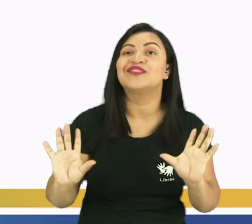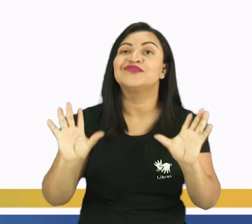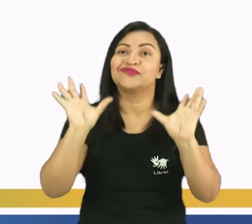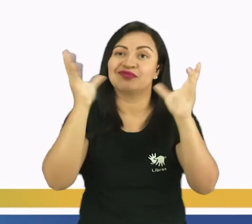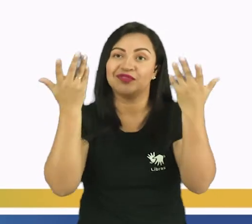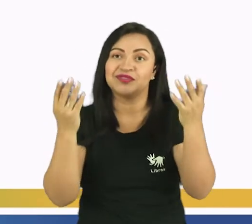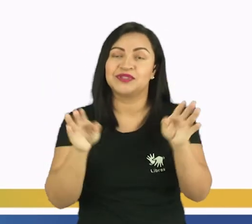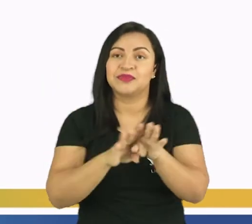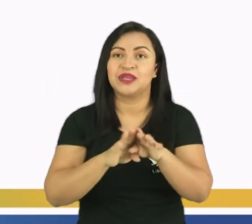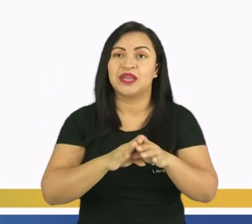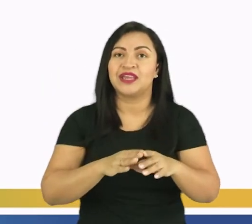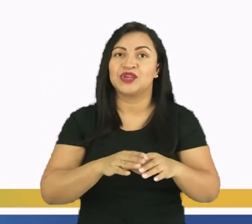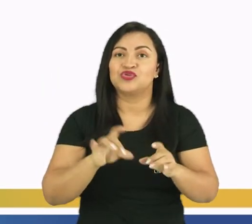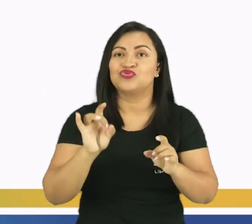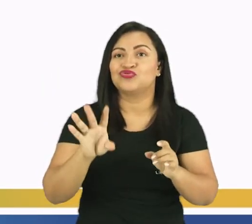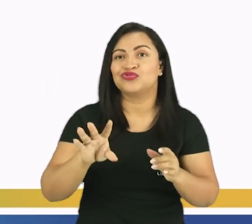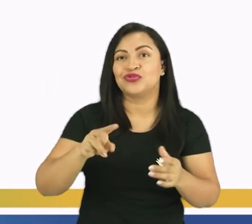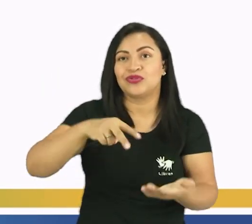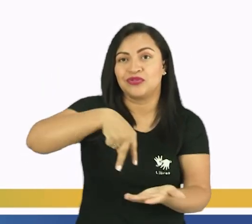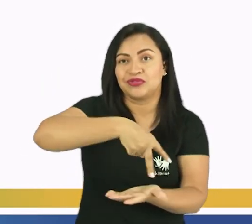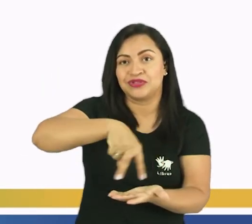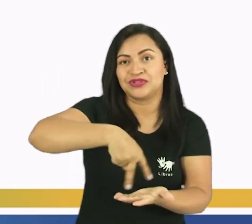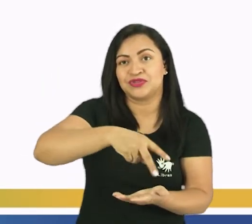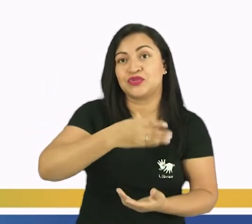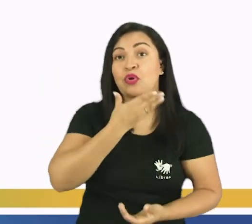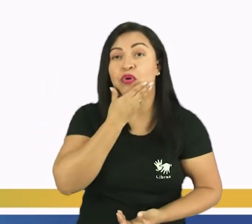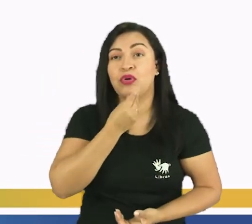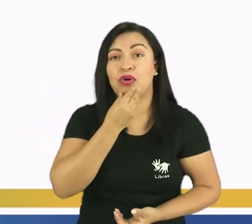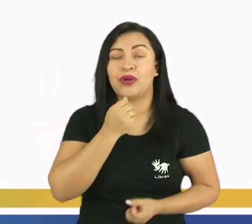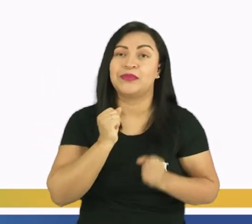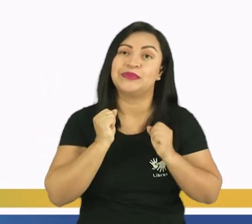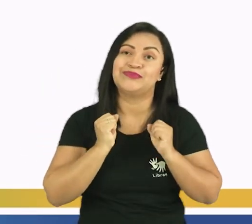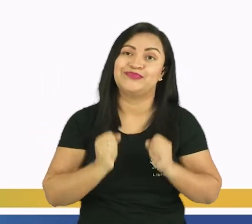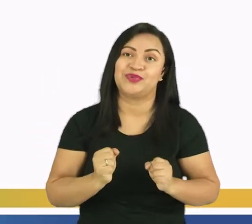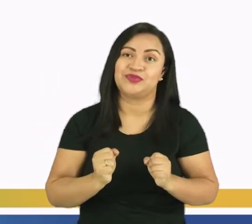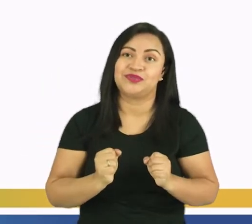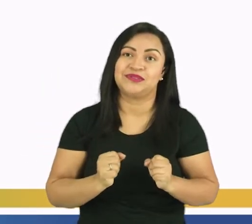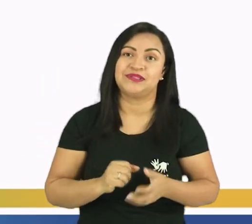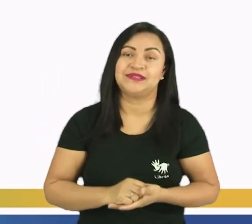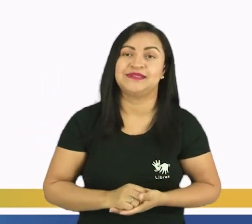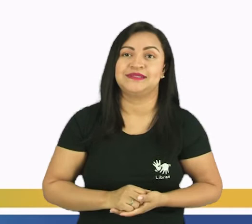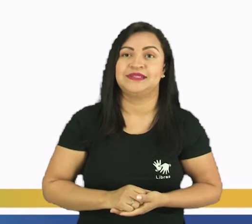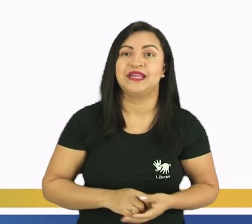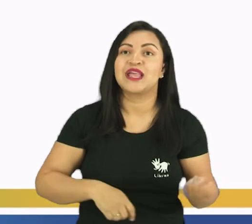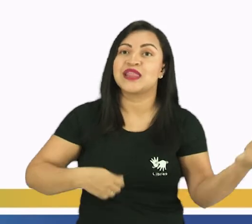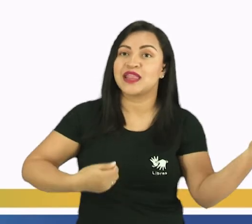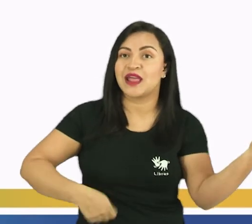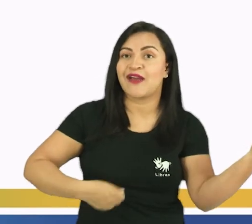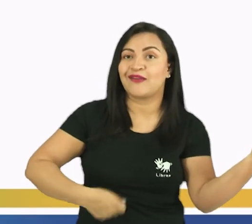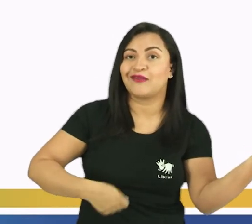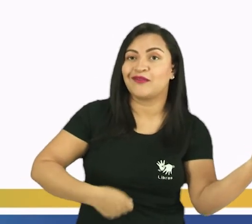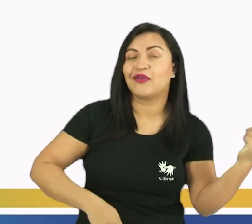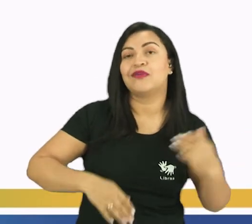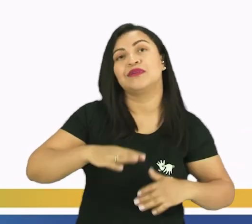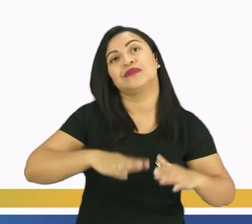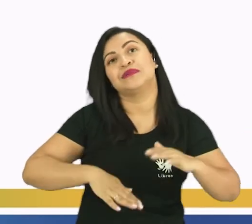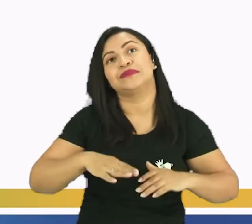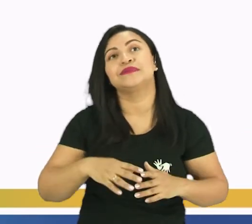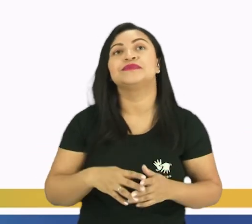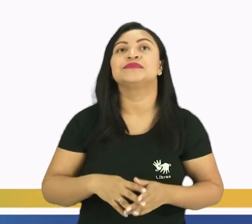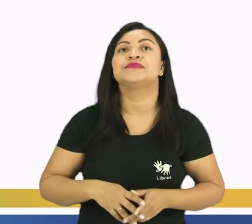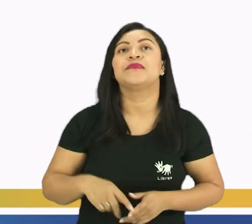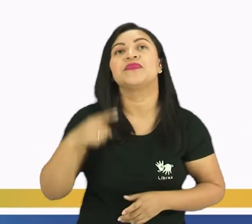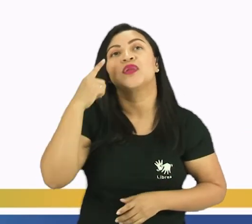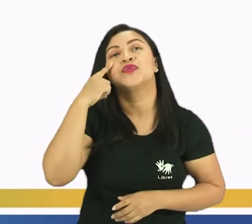da festa dançam em círculos ao som da viola do concho e do reco-reco. Então a gente pode ver